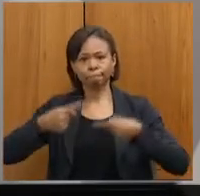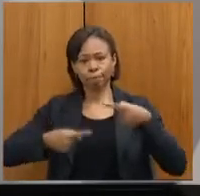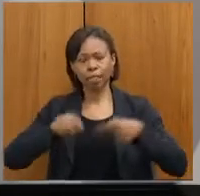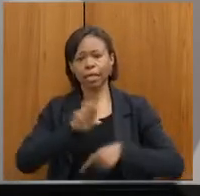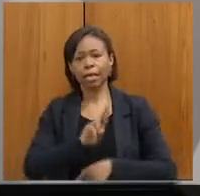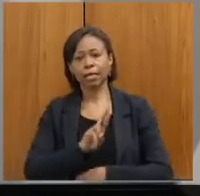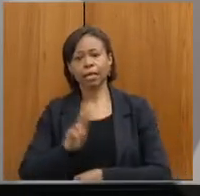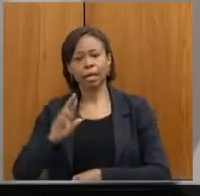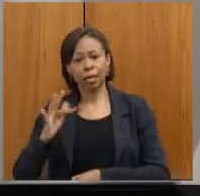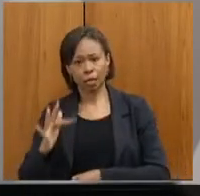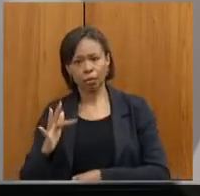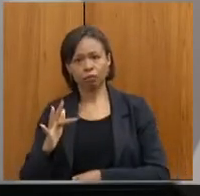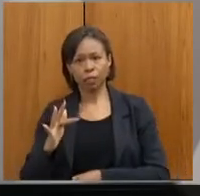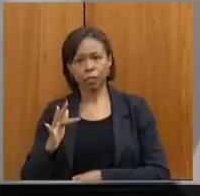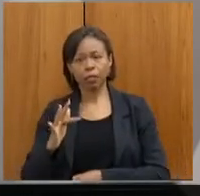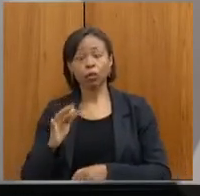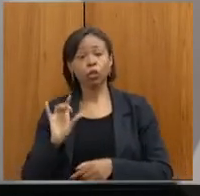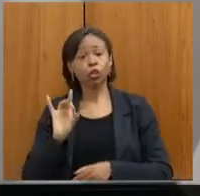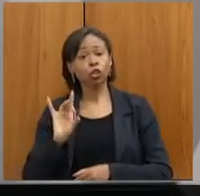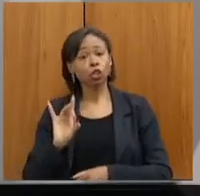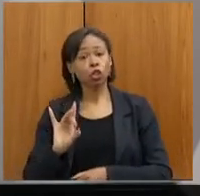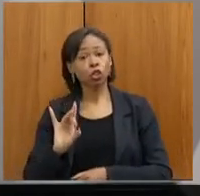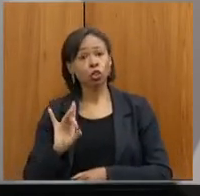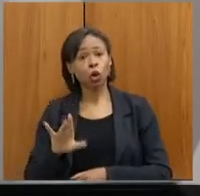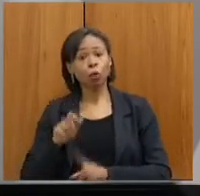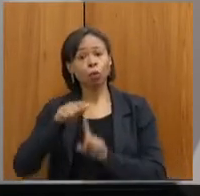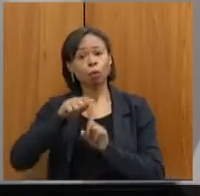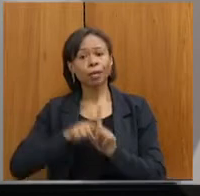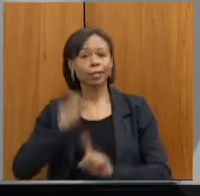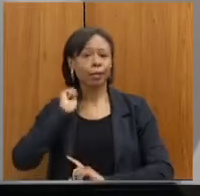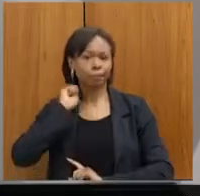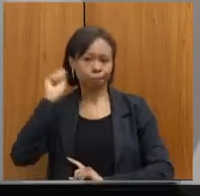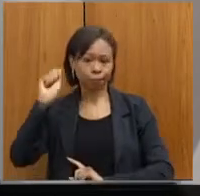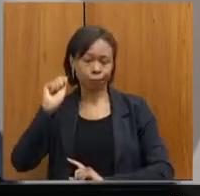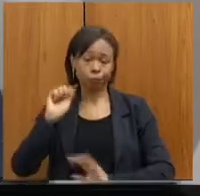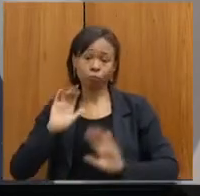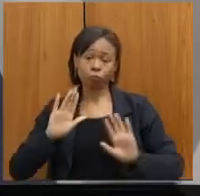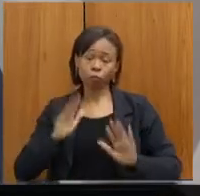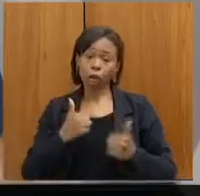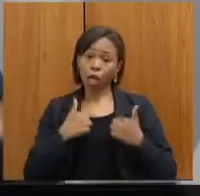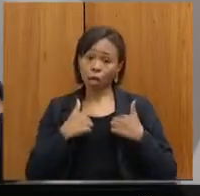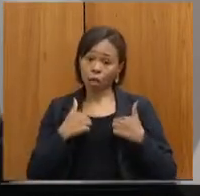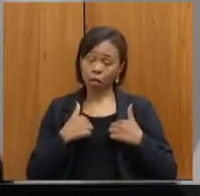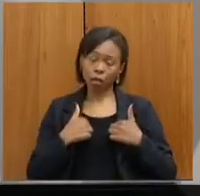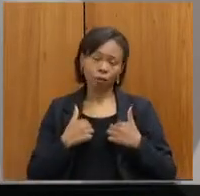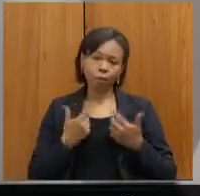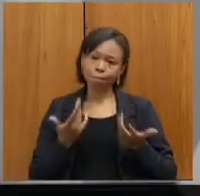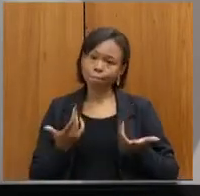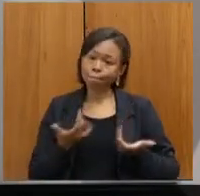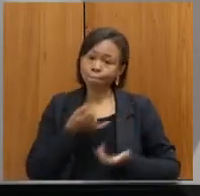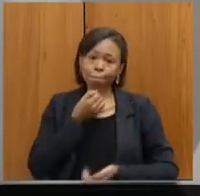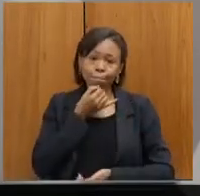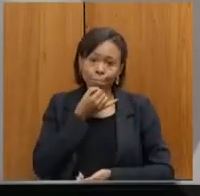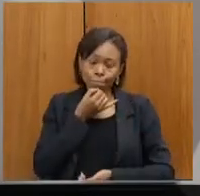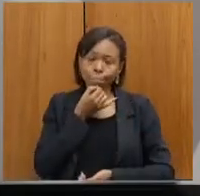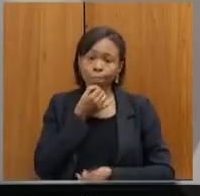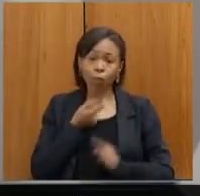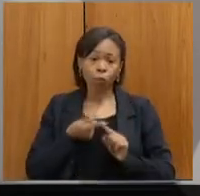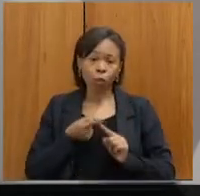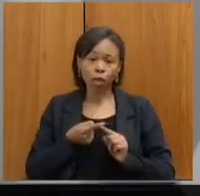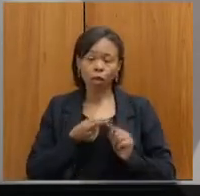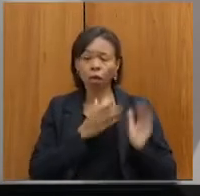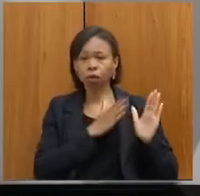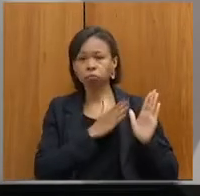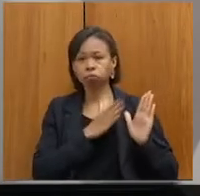regime de recuperação apenas em abril guardar minha parte eu quero lamentar porque a gente depois